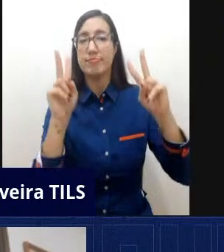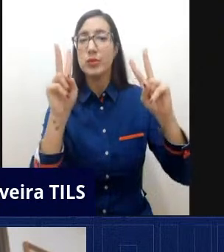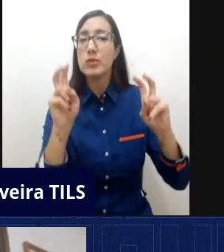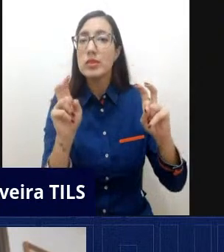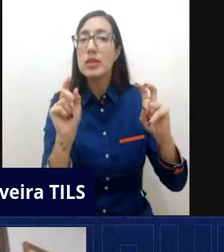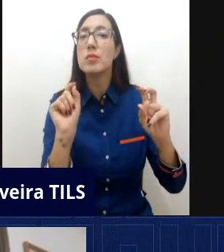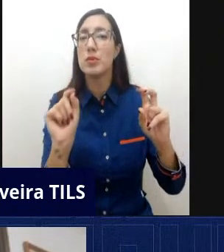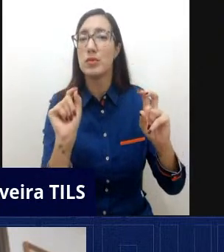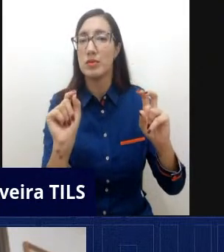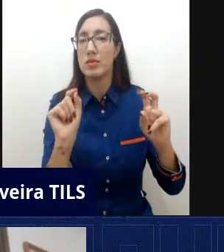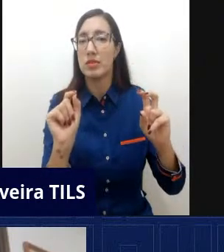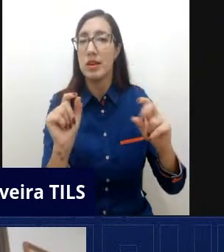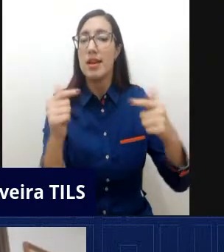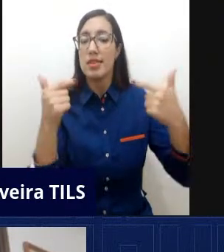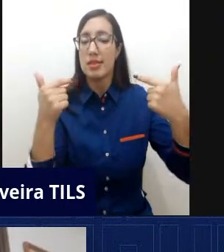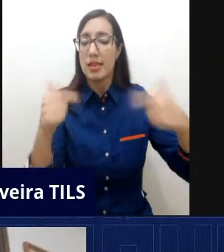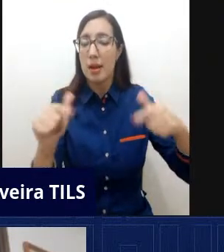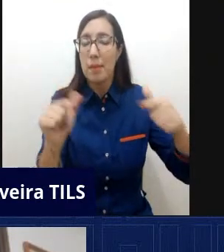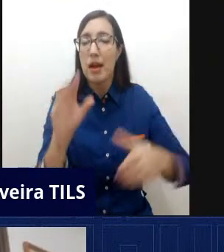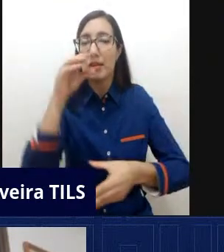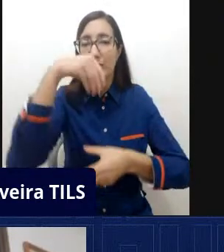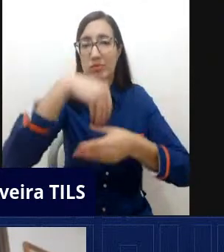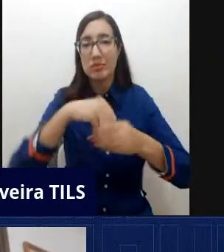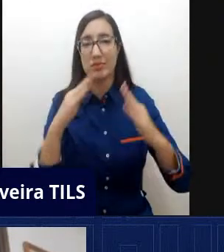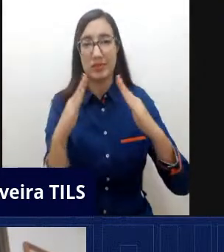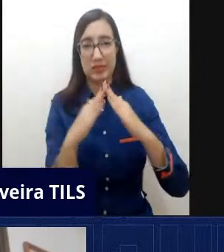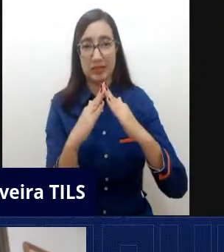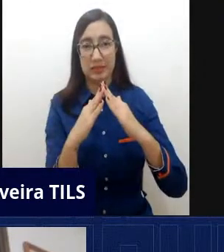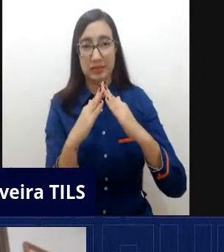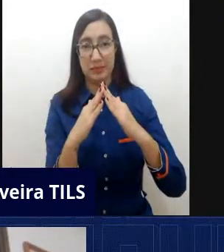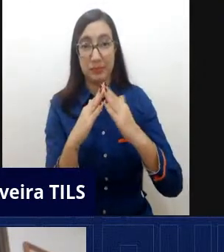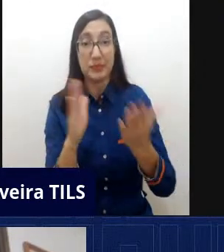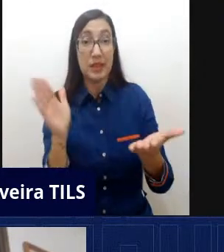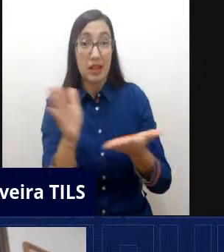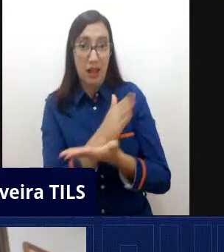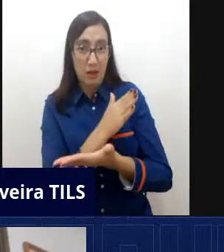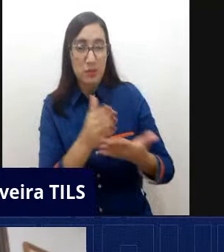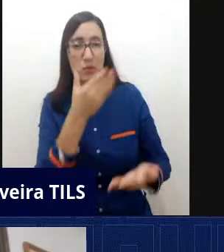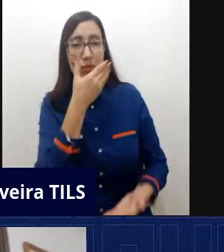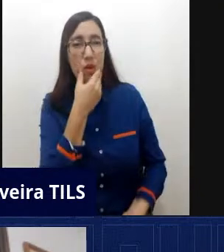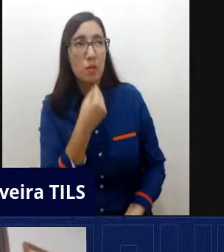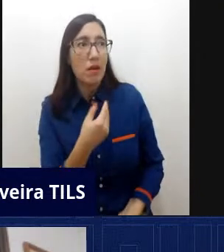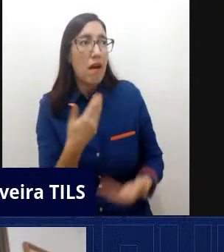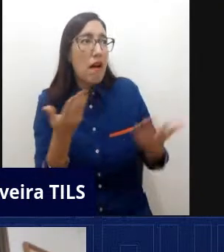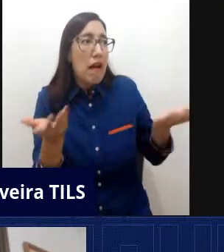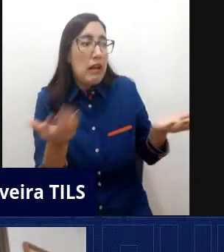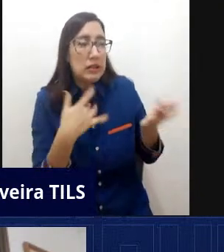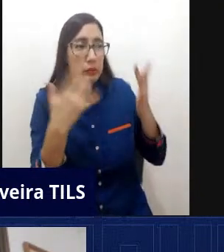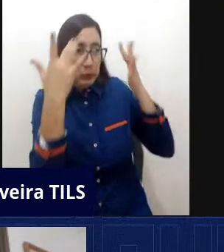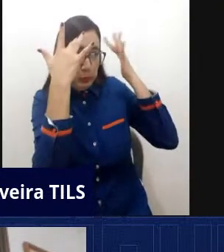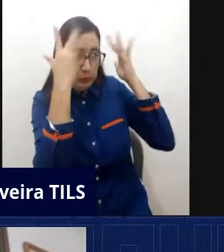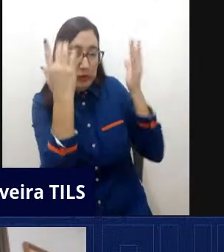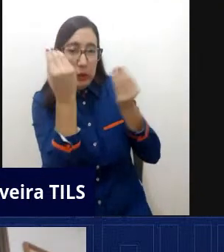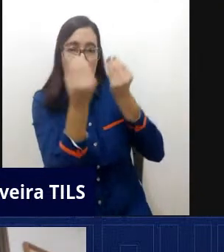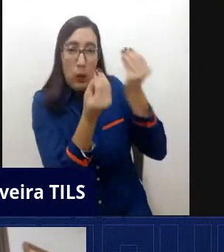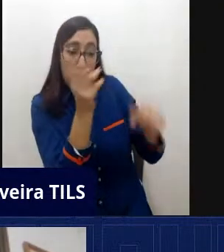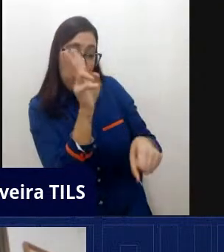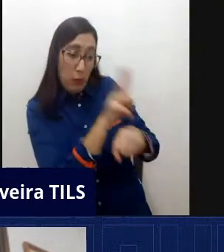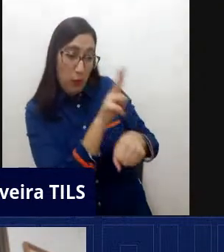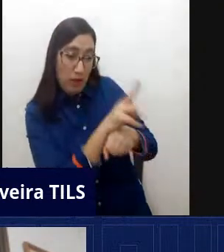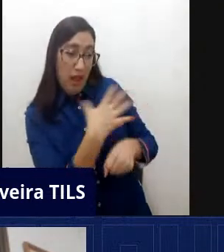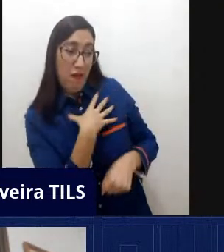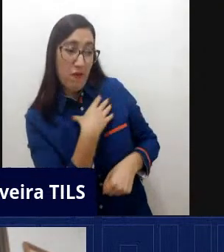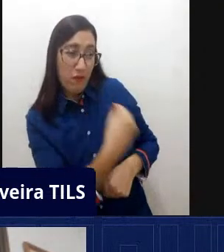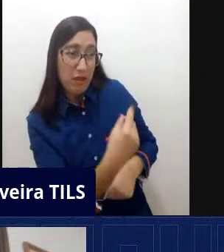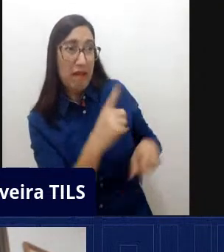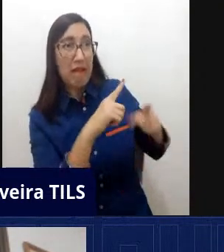alguns homens dizendo assim: nossa, mas eu tenho agora que cuidar da minha filha, eu não estou conseguindo mais produzir porque eu tenho que tem a aula, né?